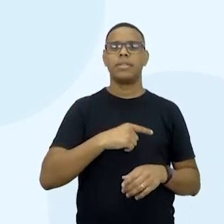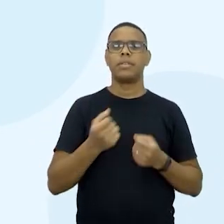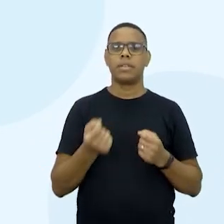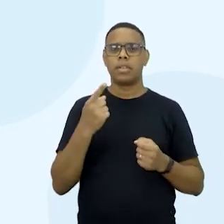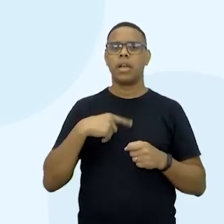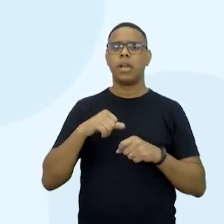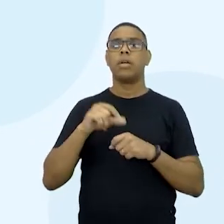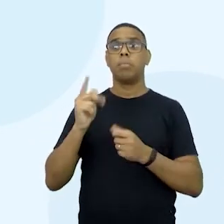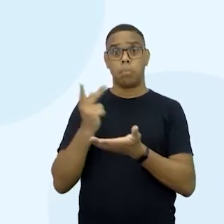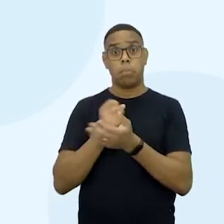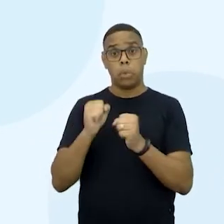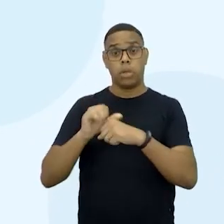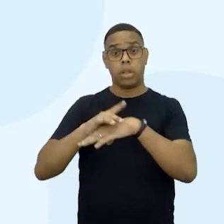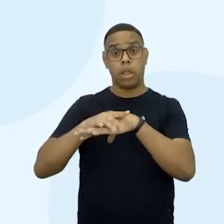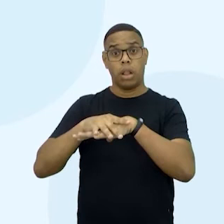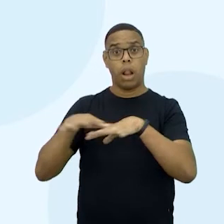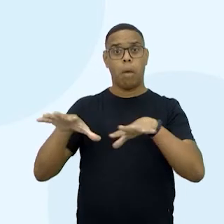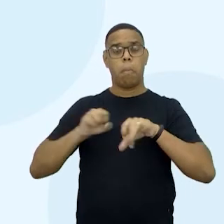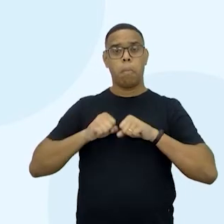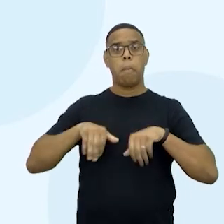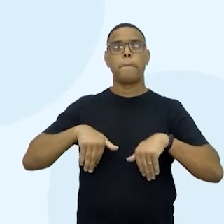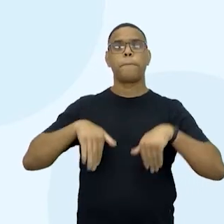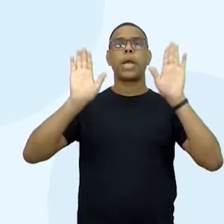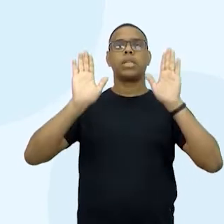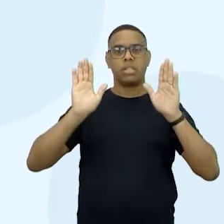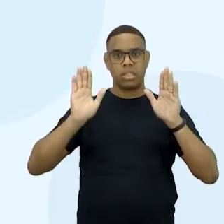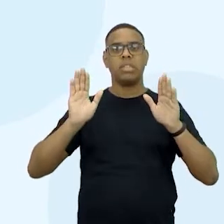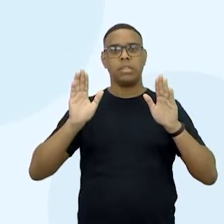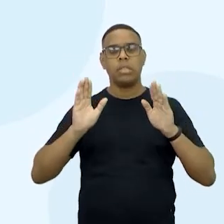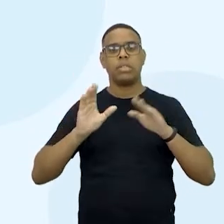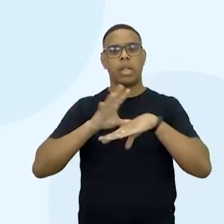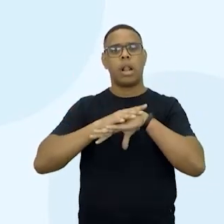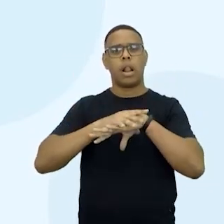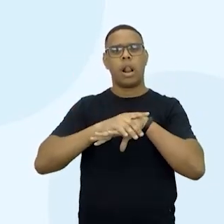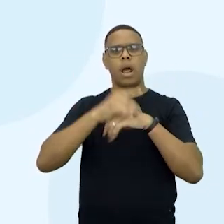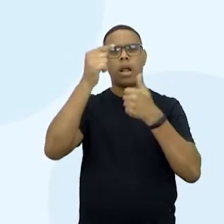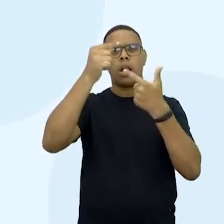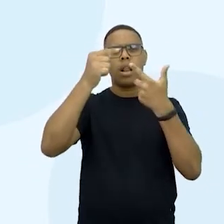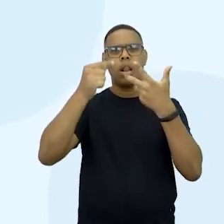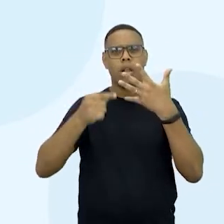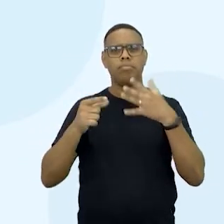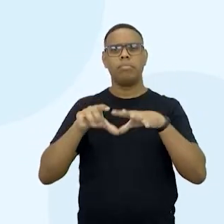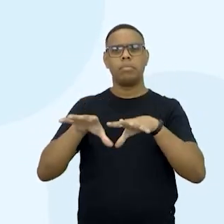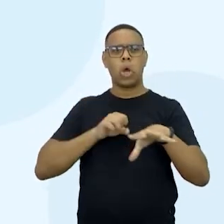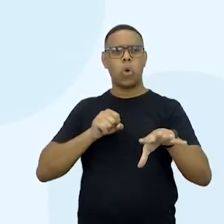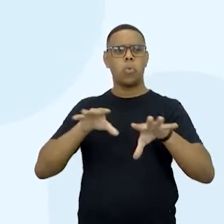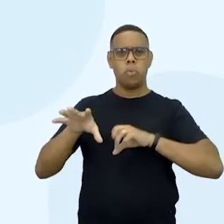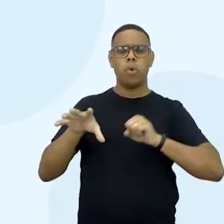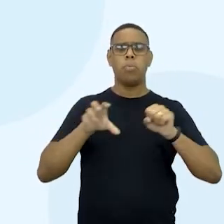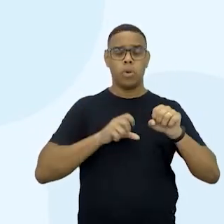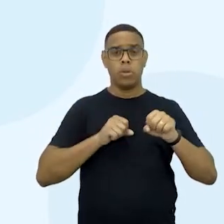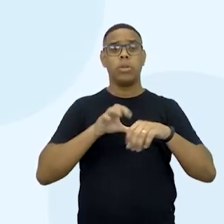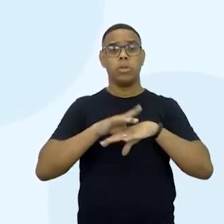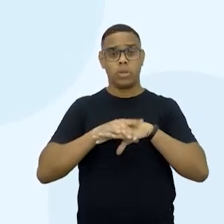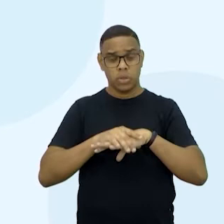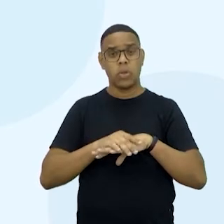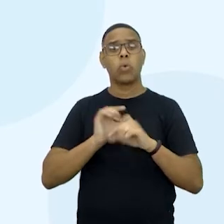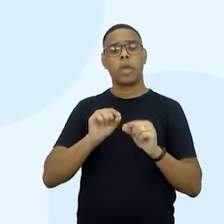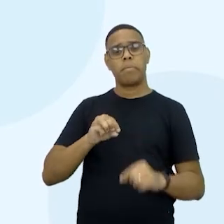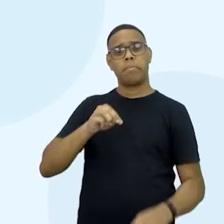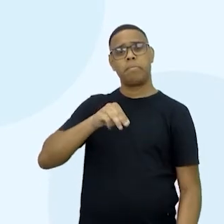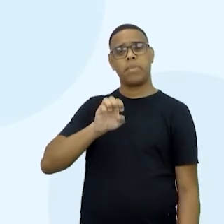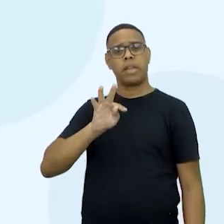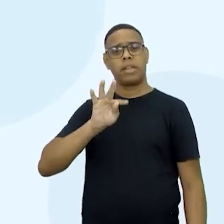ter muito mais doenças então aumenta e né o número de doenças e imunológicos e também de doenças metabólicas